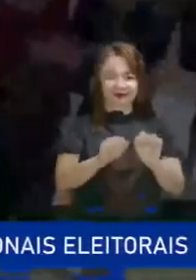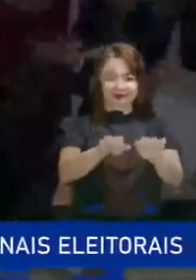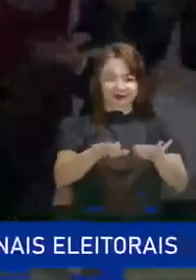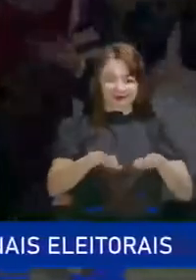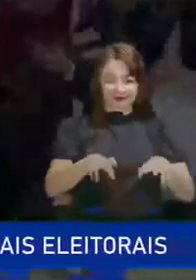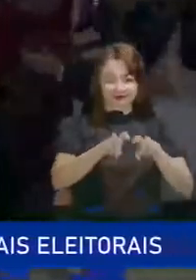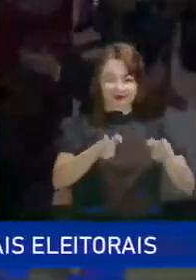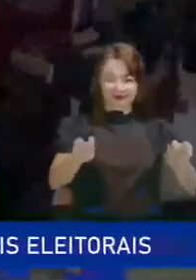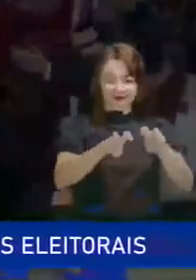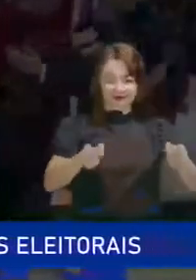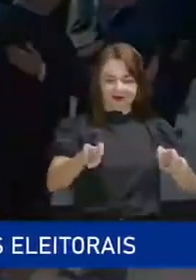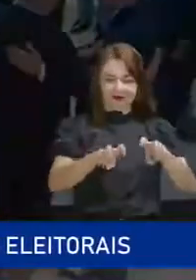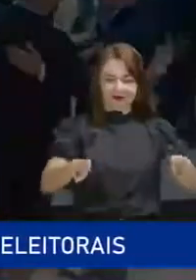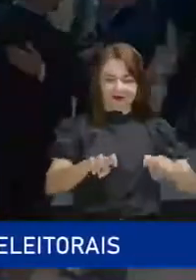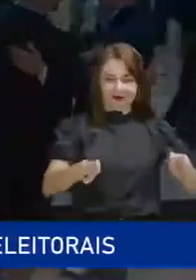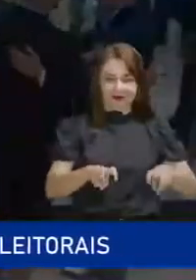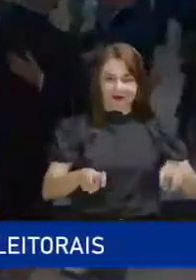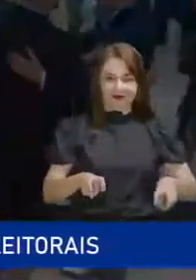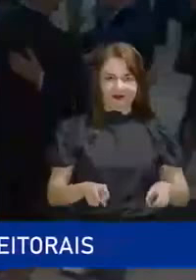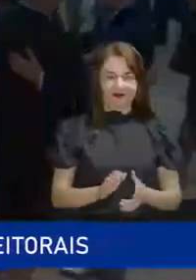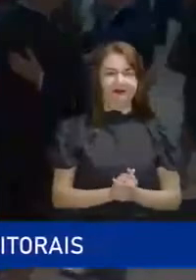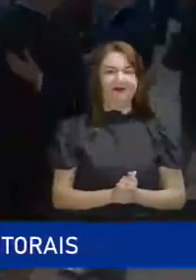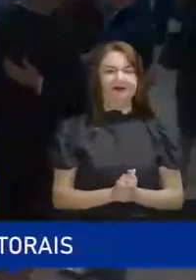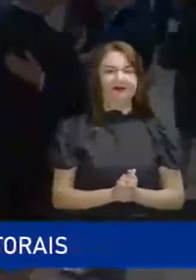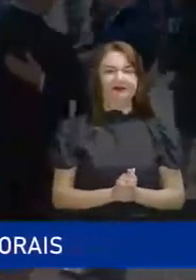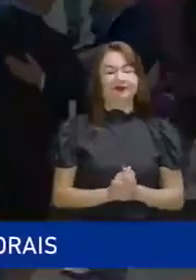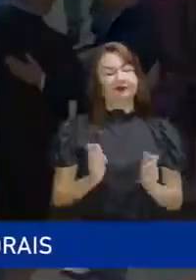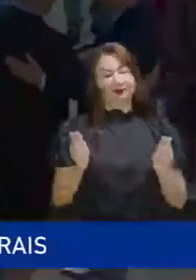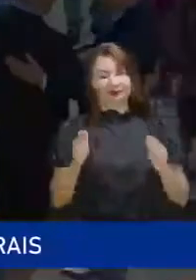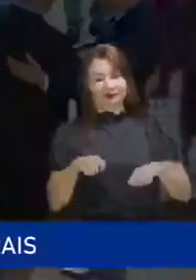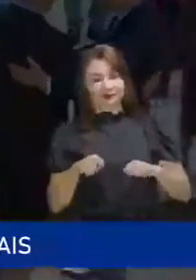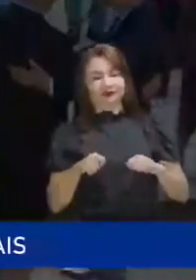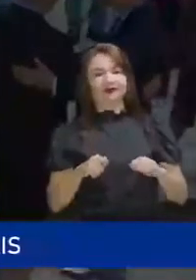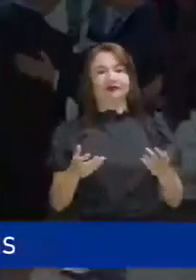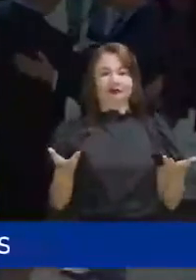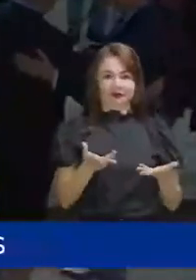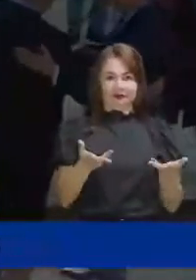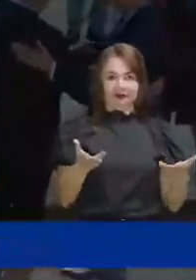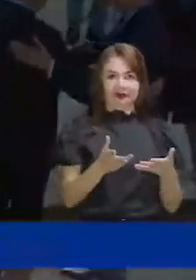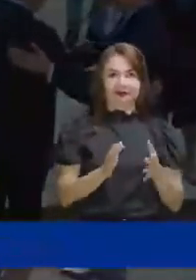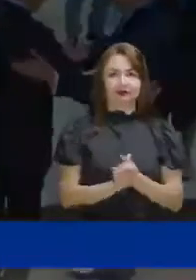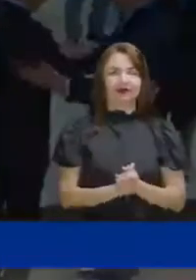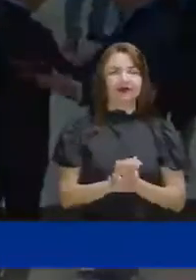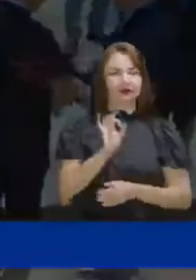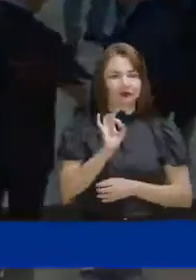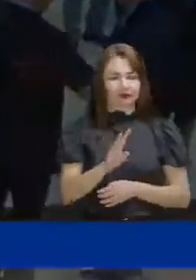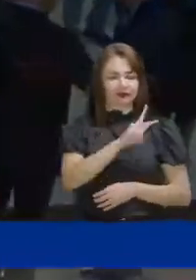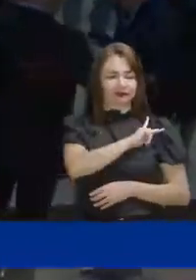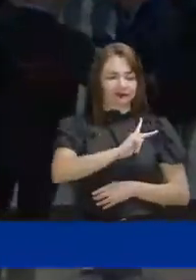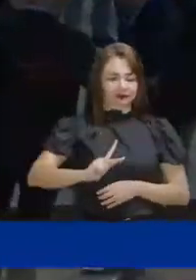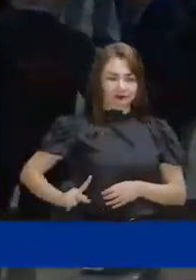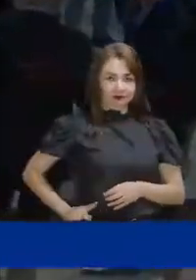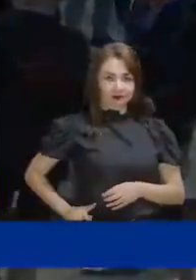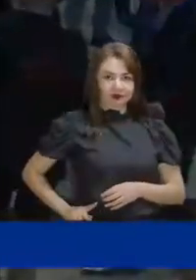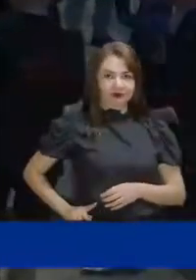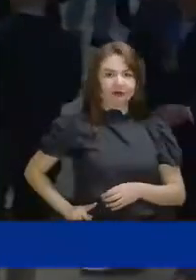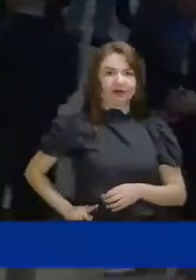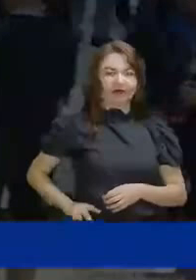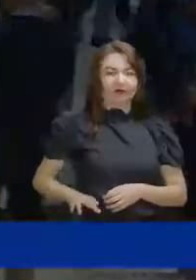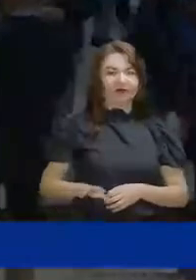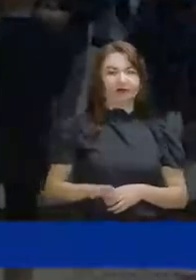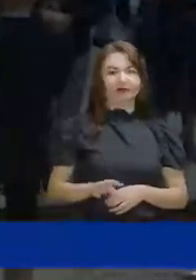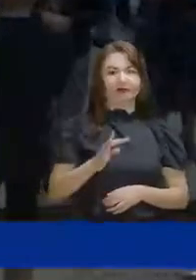poltronas na plateia para que possamos reunir apenas os presidentes